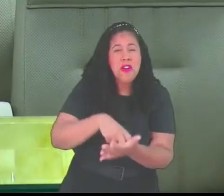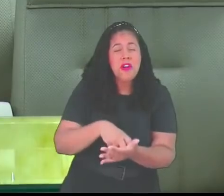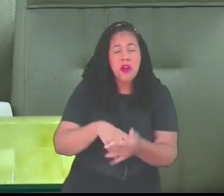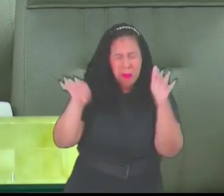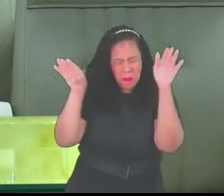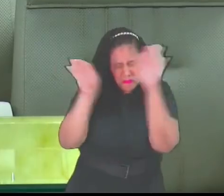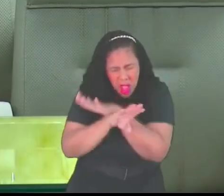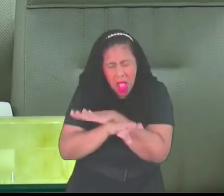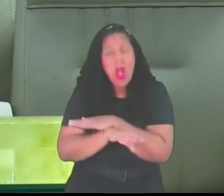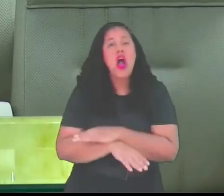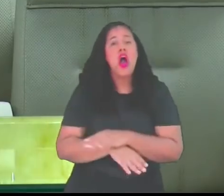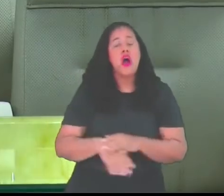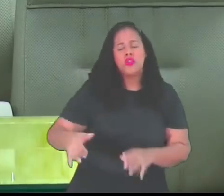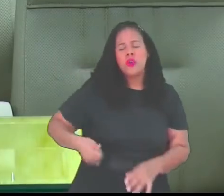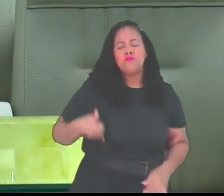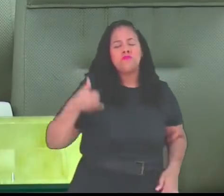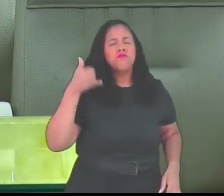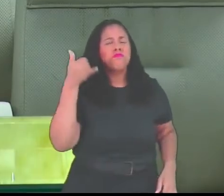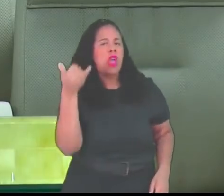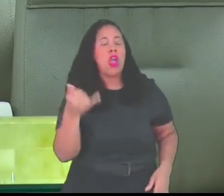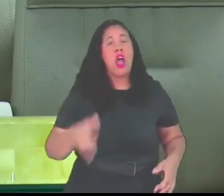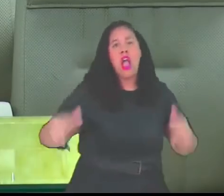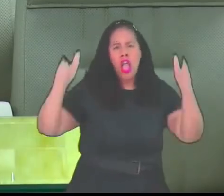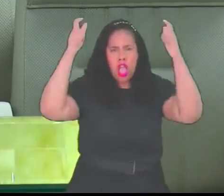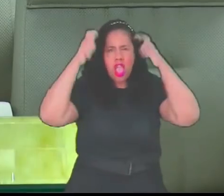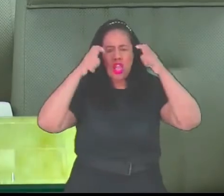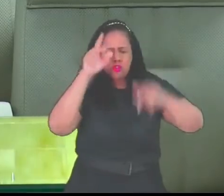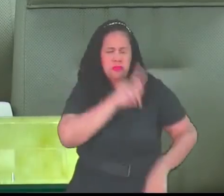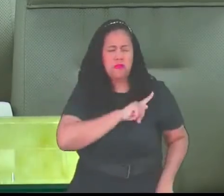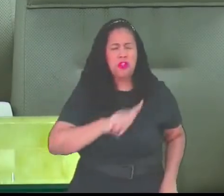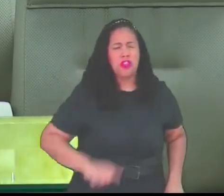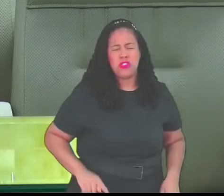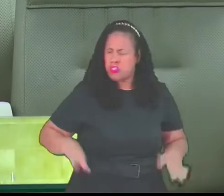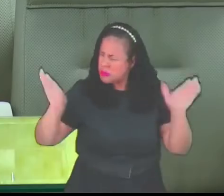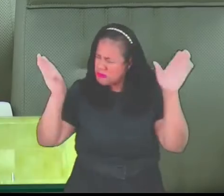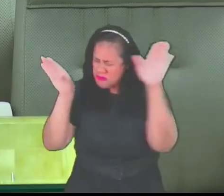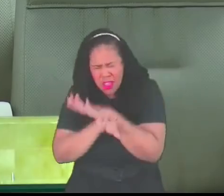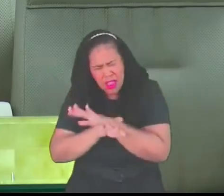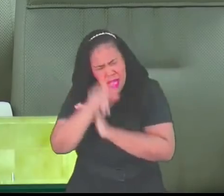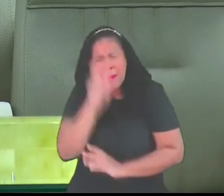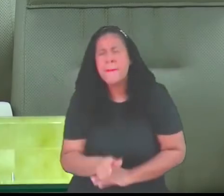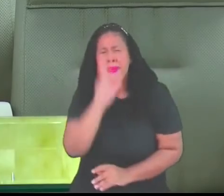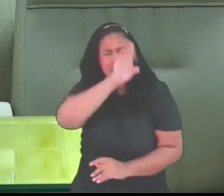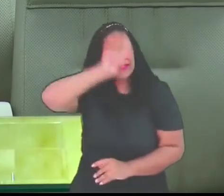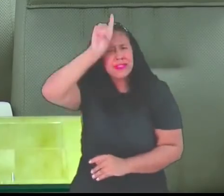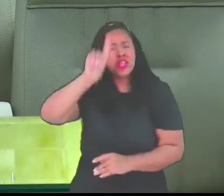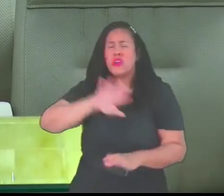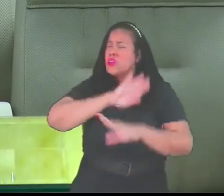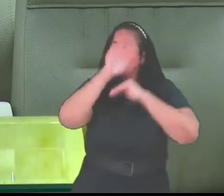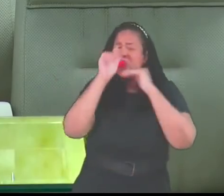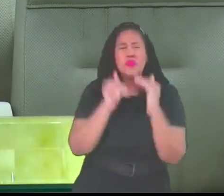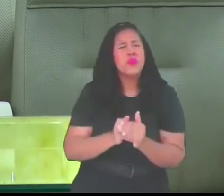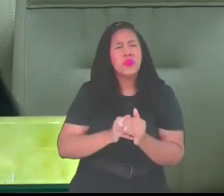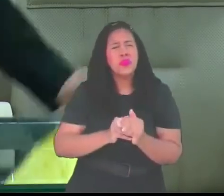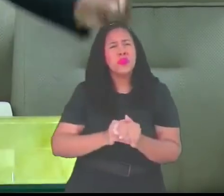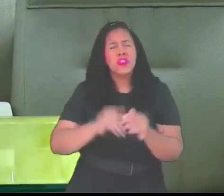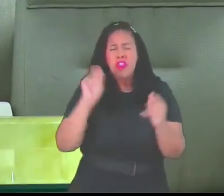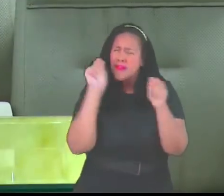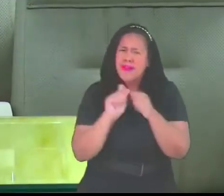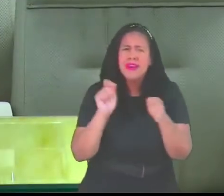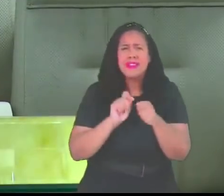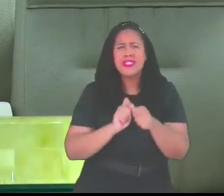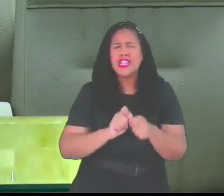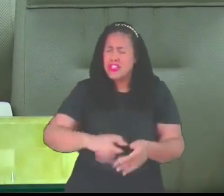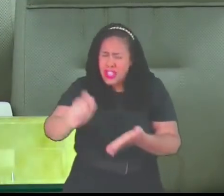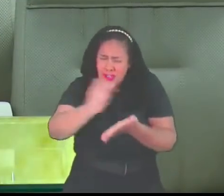fazer imperadores, reis, governadores se humilhar perante a sua presença. Tudo quanto estão fazendo